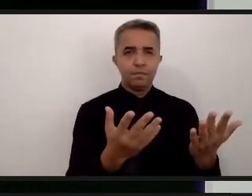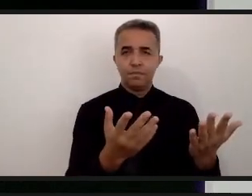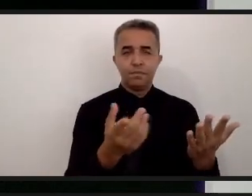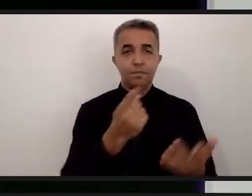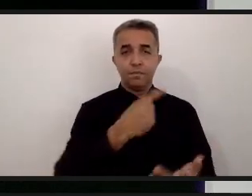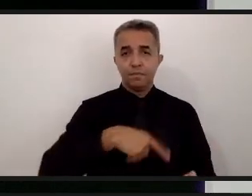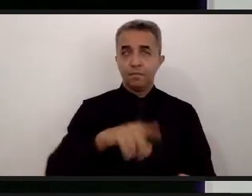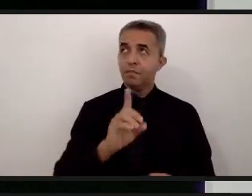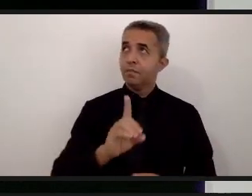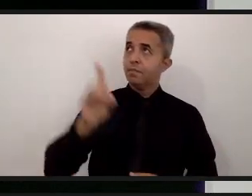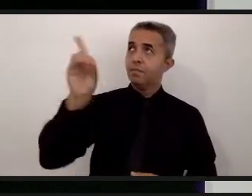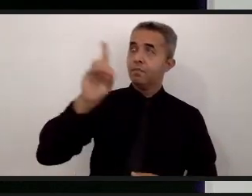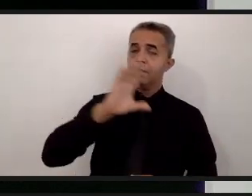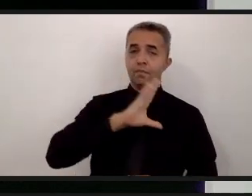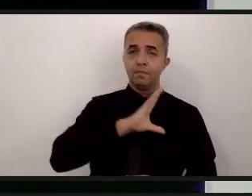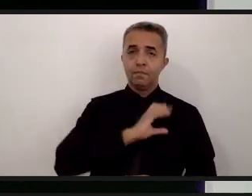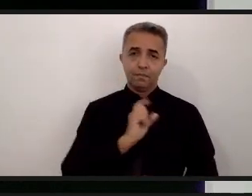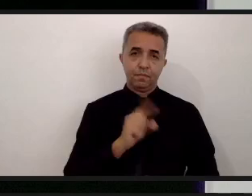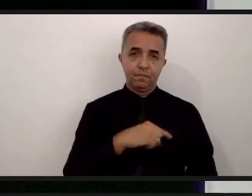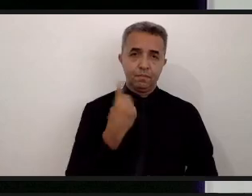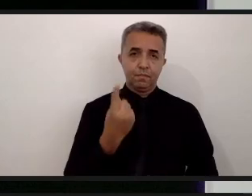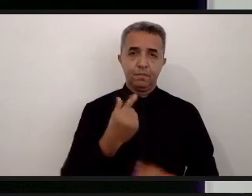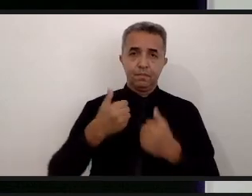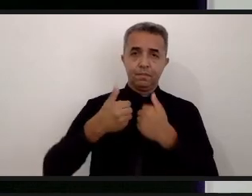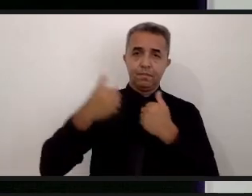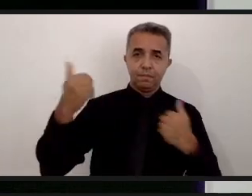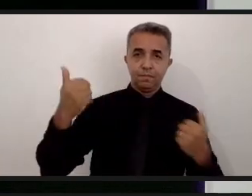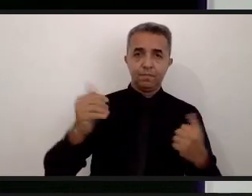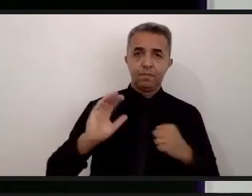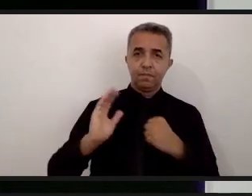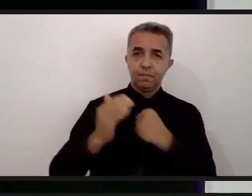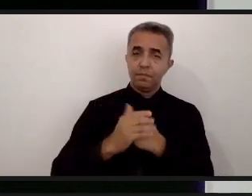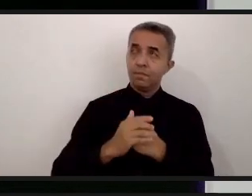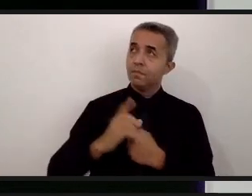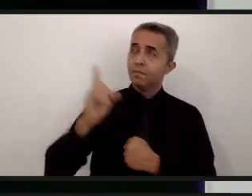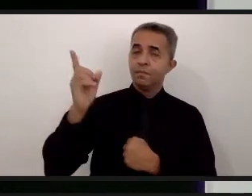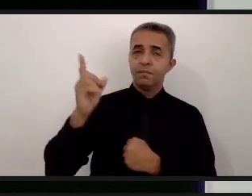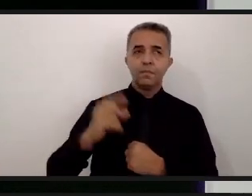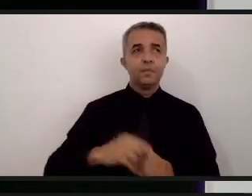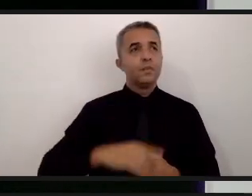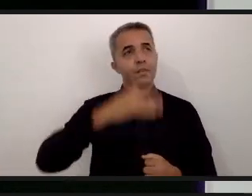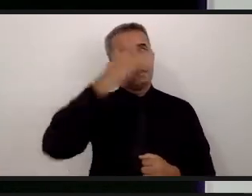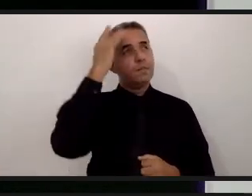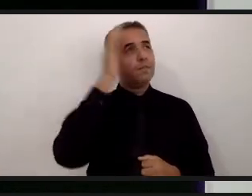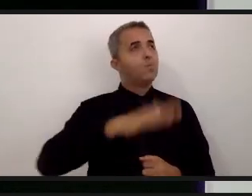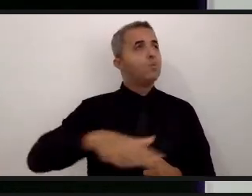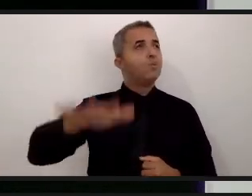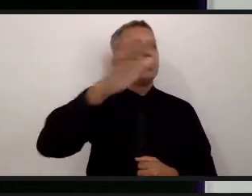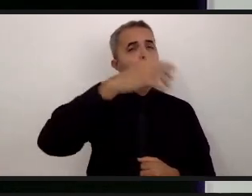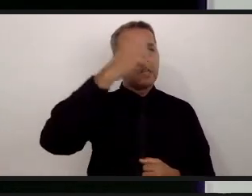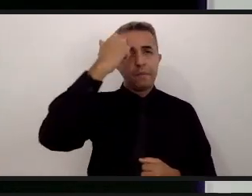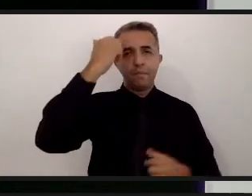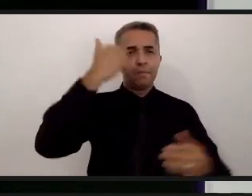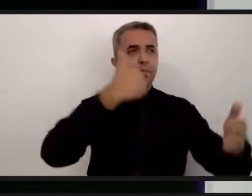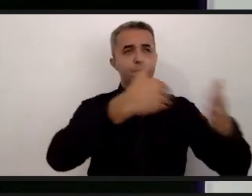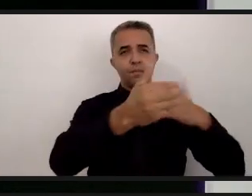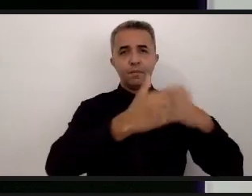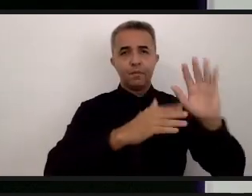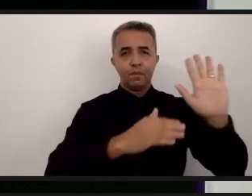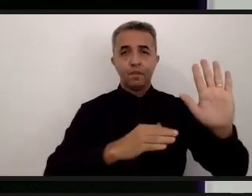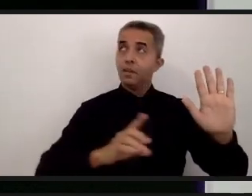Senhor, separadas e guardadas por Ele. O mundo pode pensar o que quiser, mas para Ele, nós somos